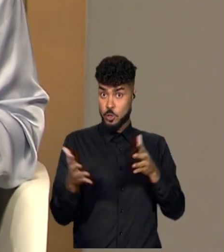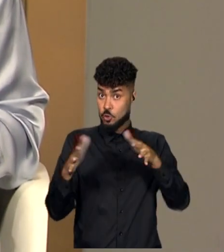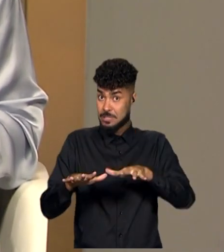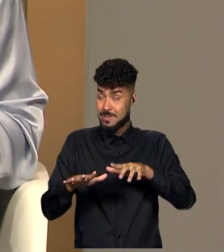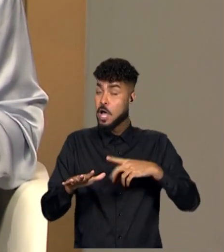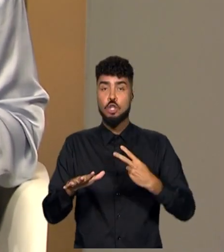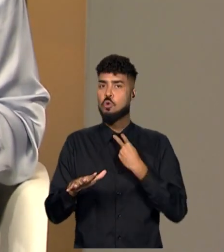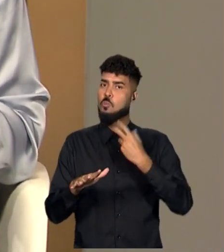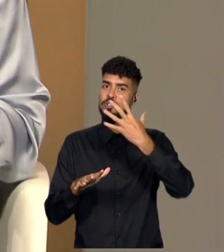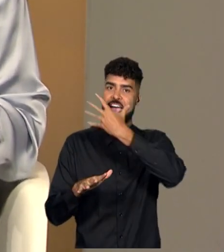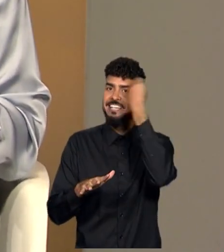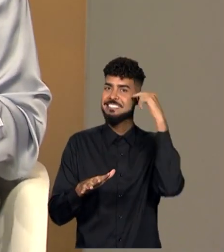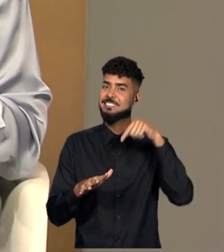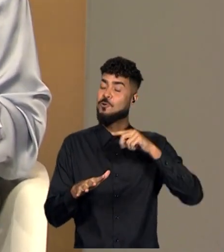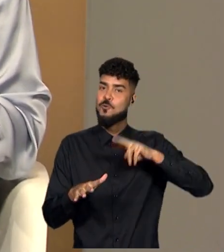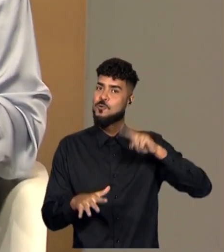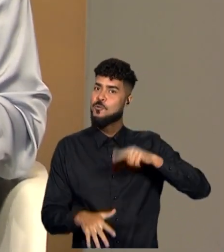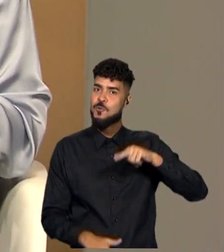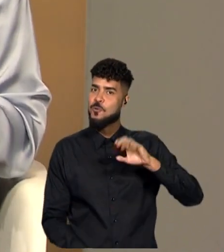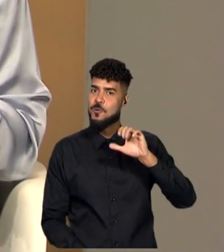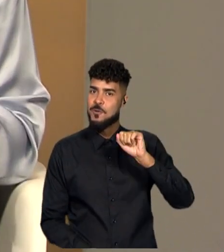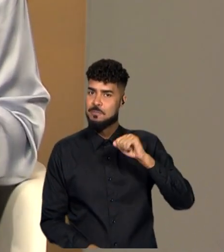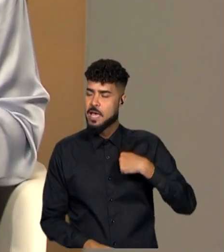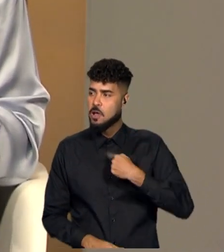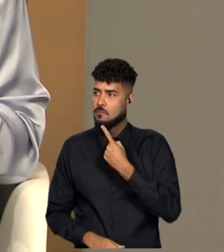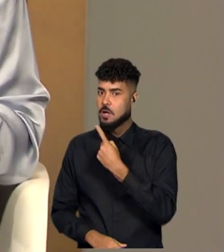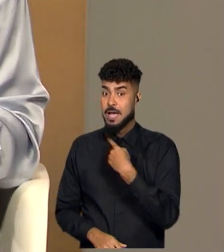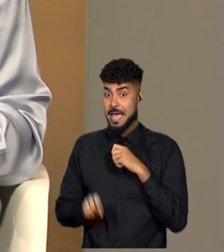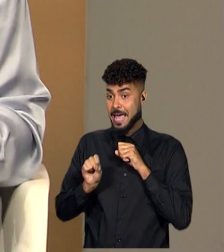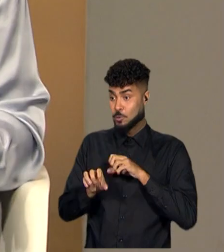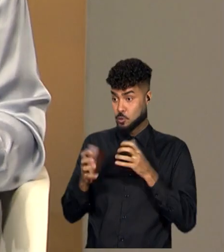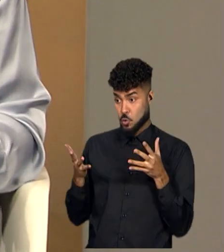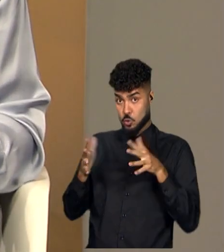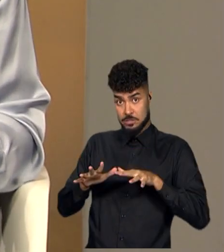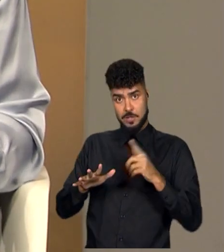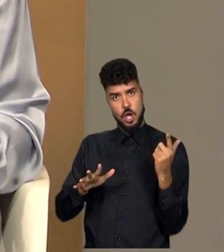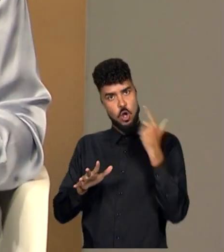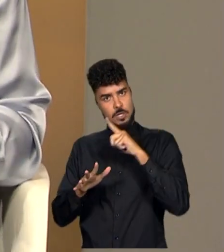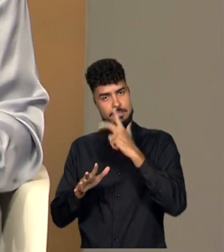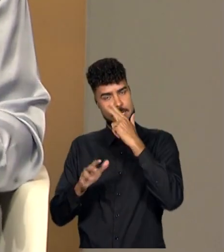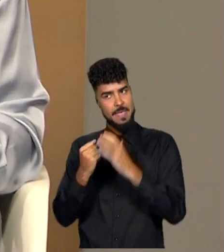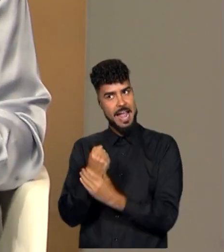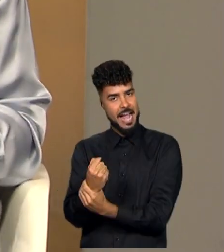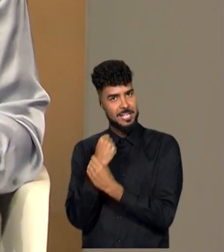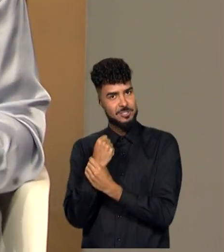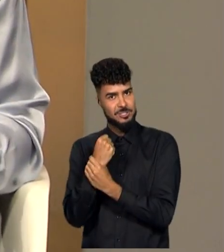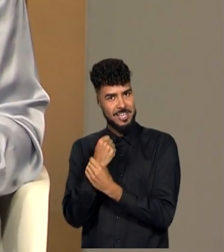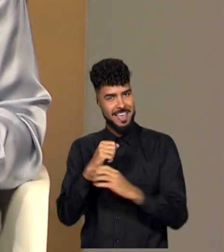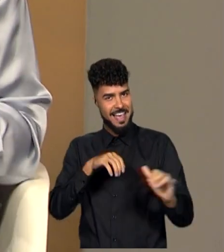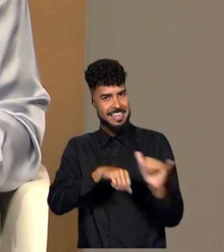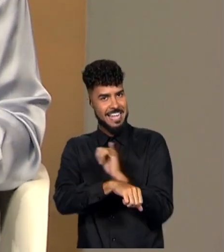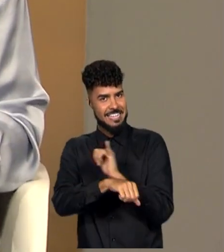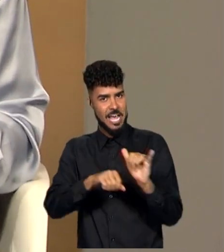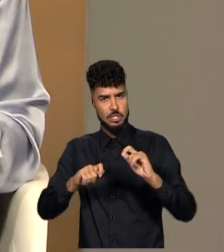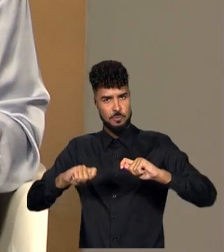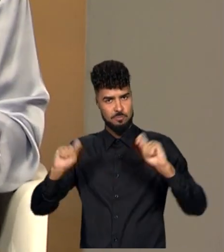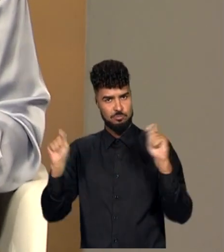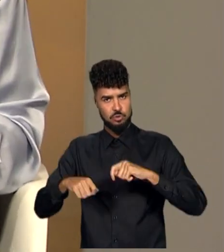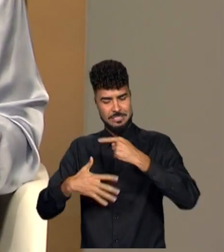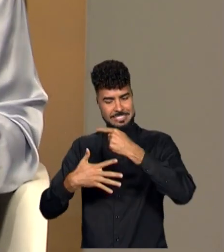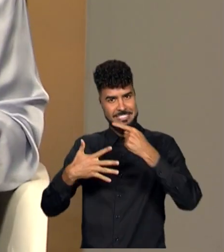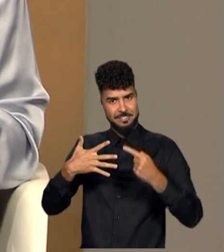perder nunca. Então, eu digo que o que é educação inclusiva é a gente garantir estratégias possíveis dentro